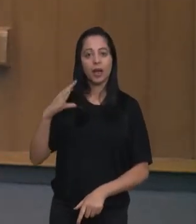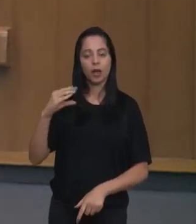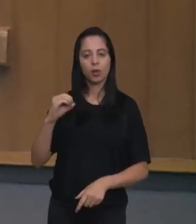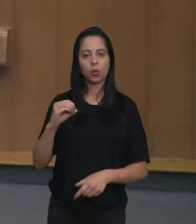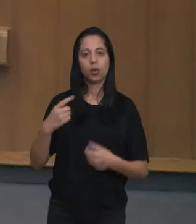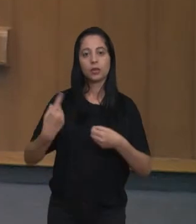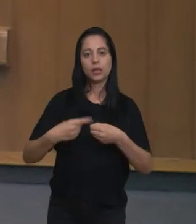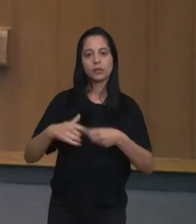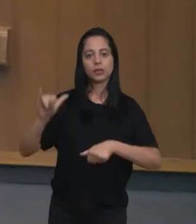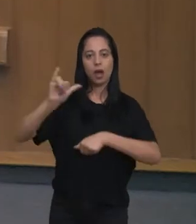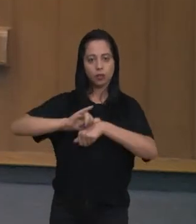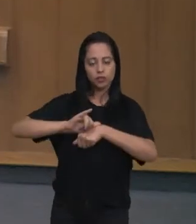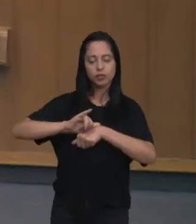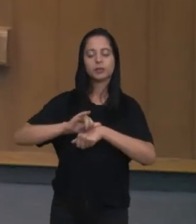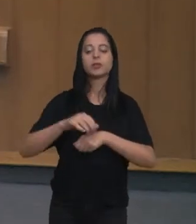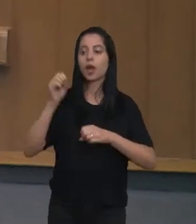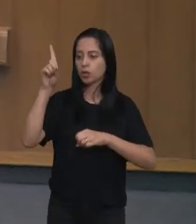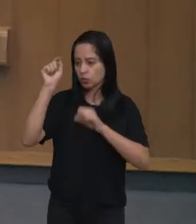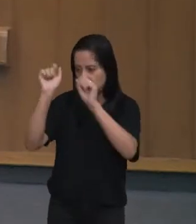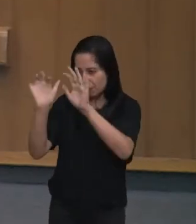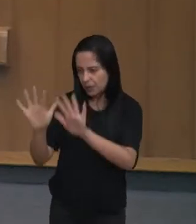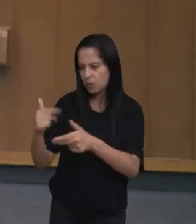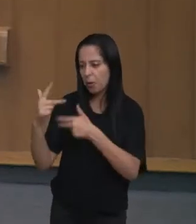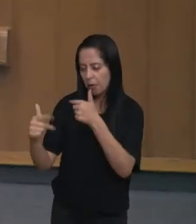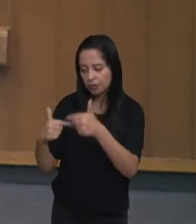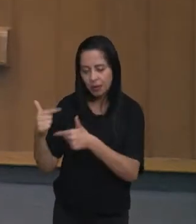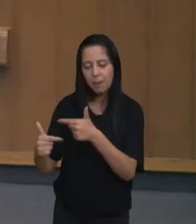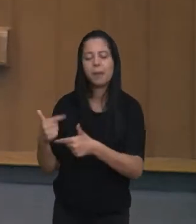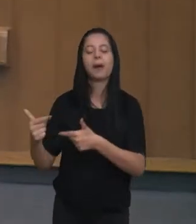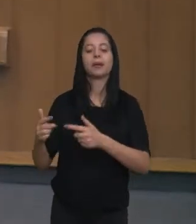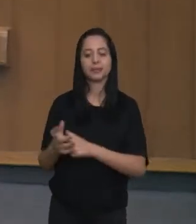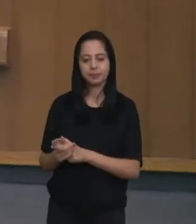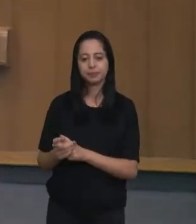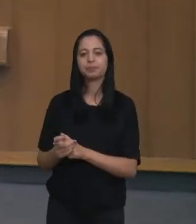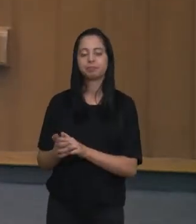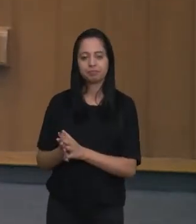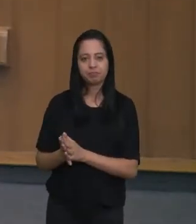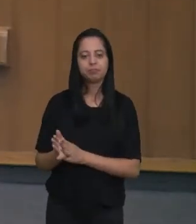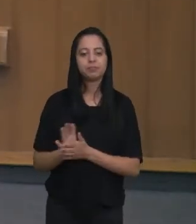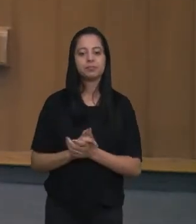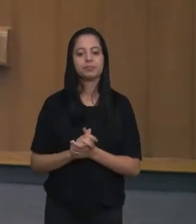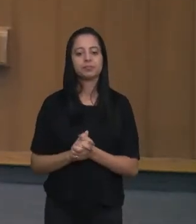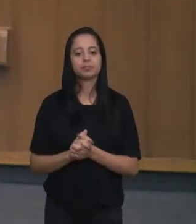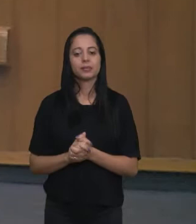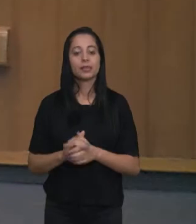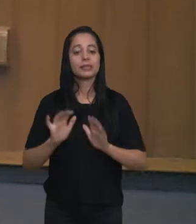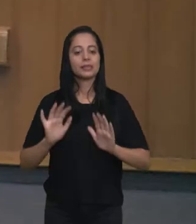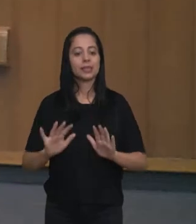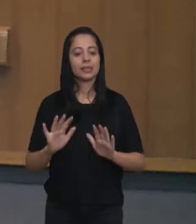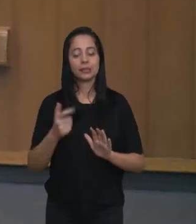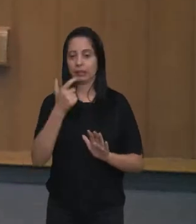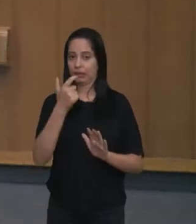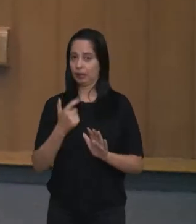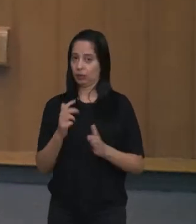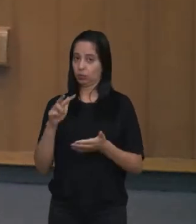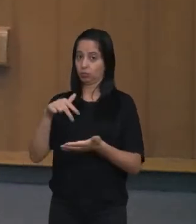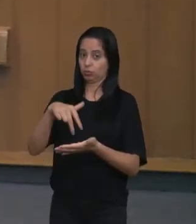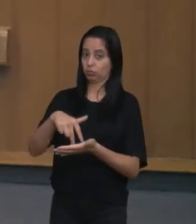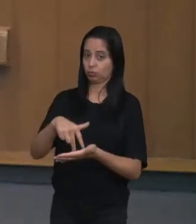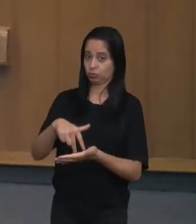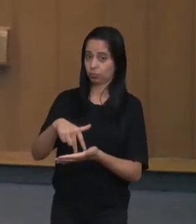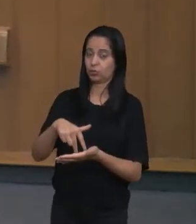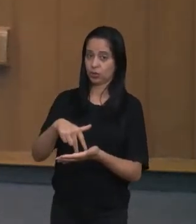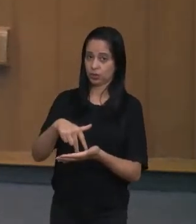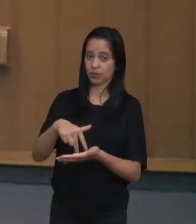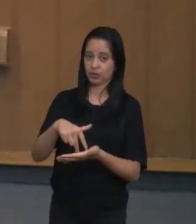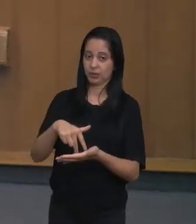né? Deus abençoe no seu trabalho lá. A gente tem acompanhado também o que está sendo feito por lá. Mas eu não podia deixar, né,